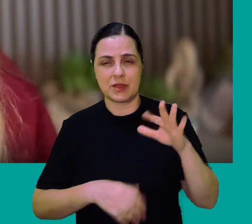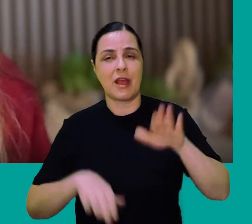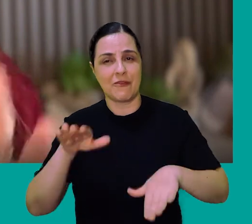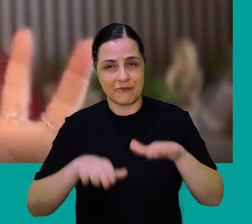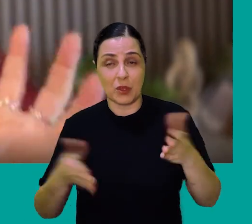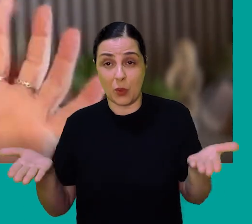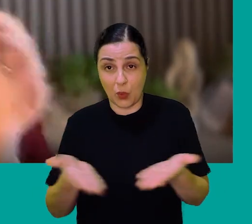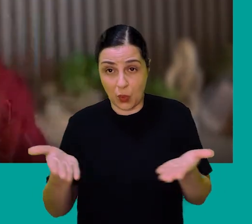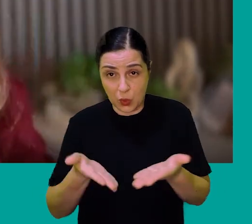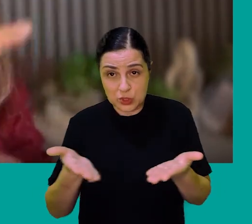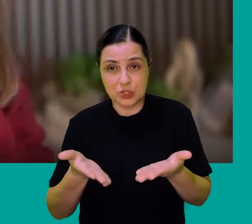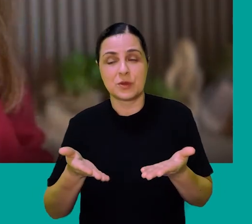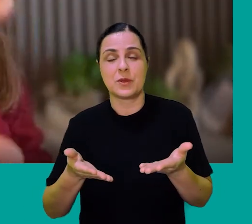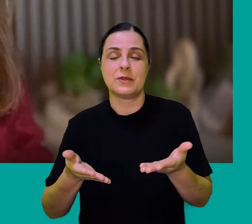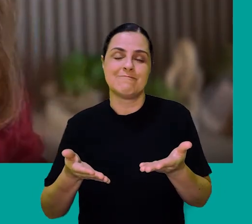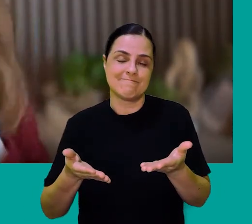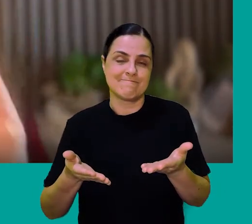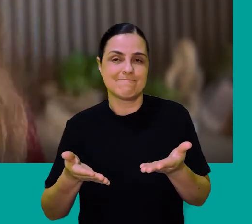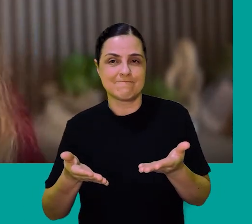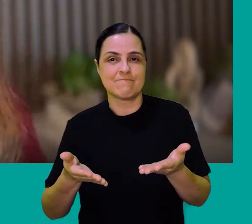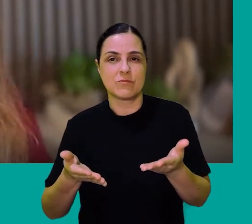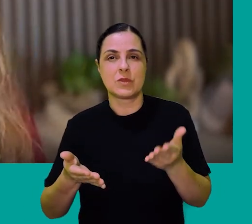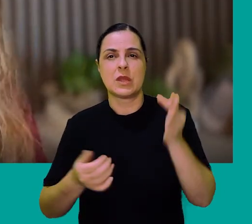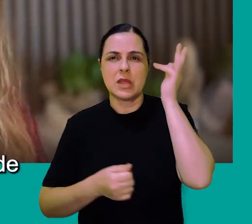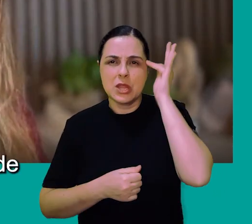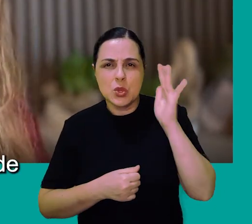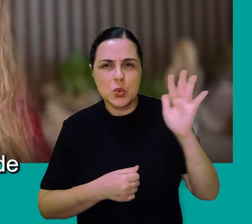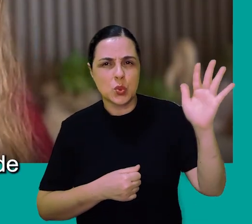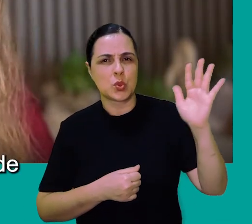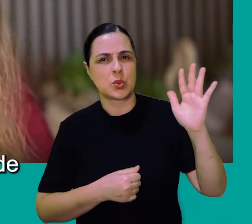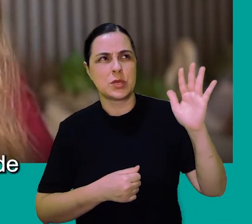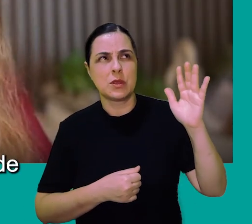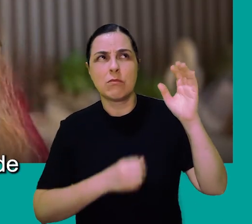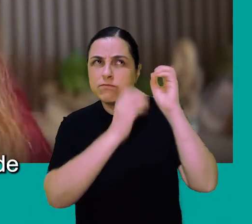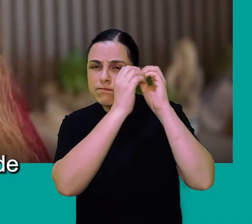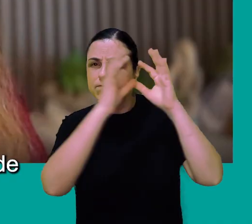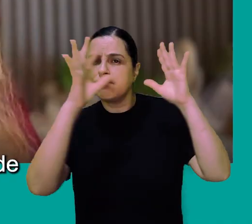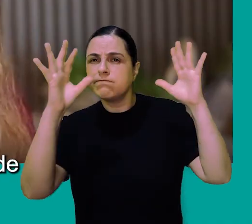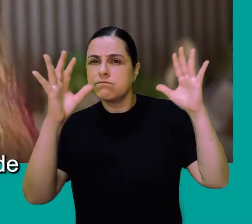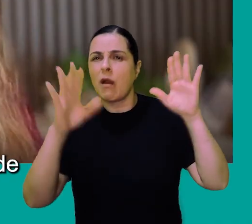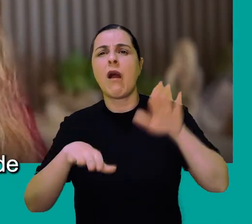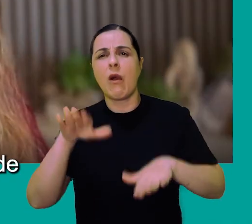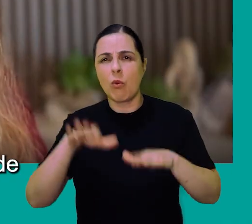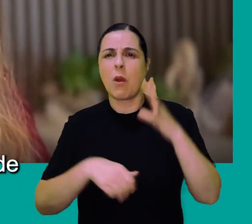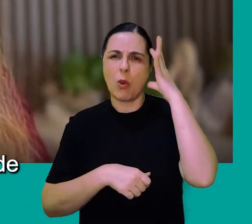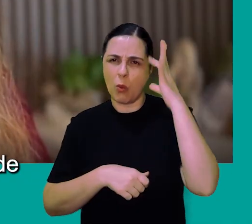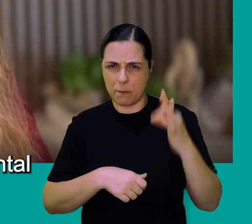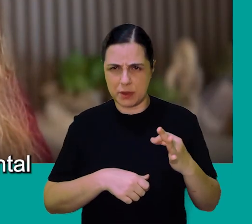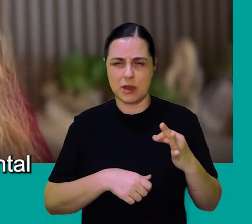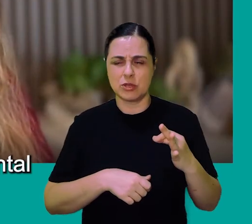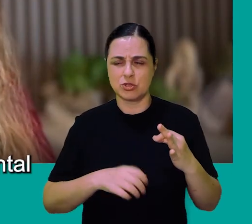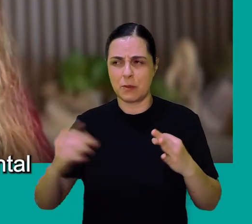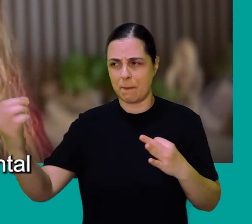essas, hoje, né, depois de teorizado, etc., algumas coisas a gente até entende como